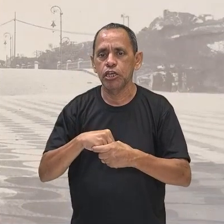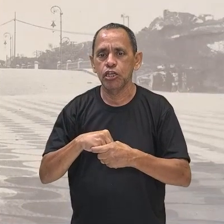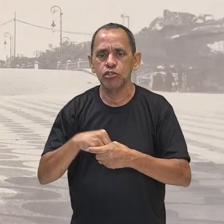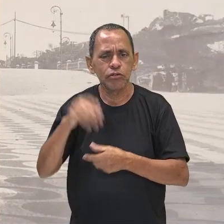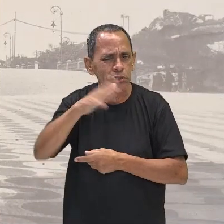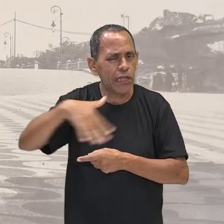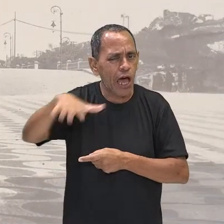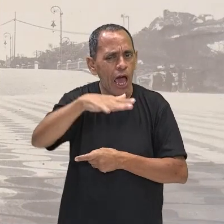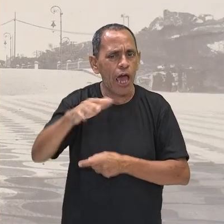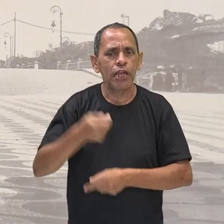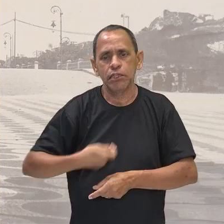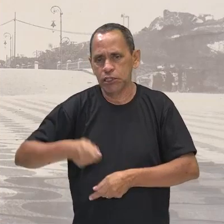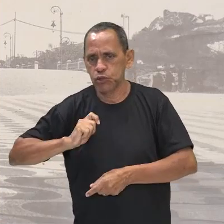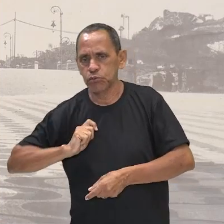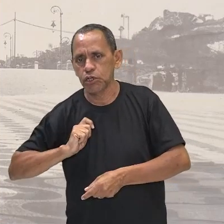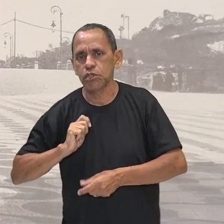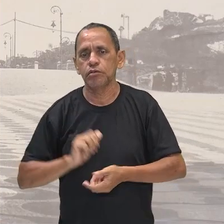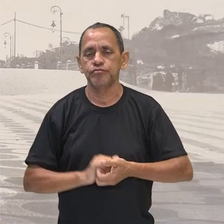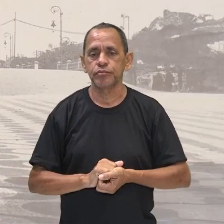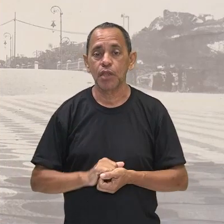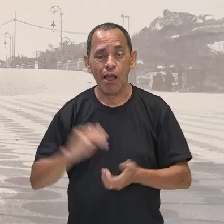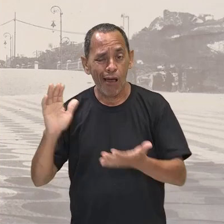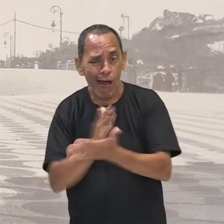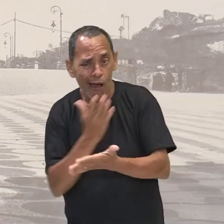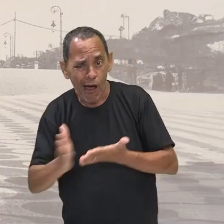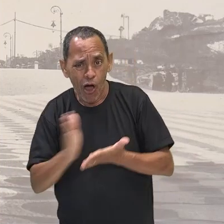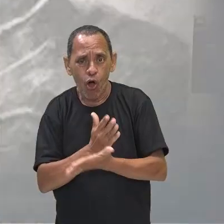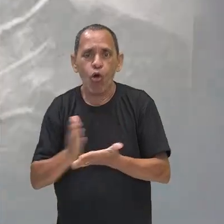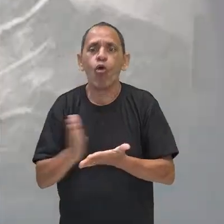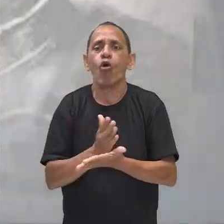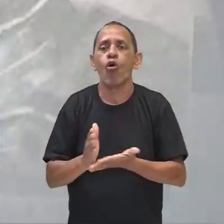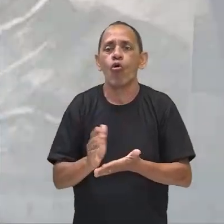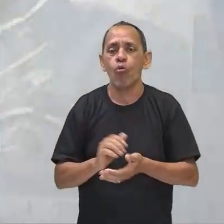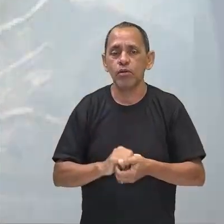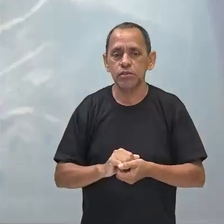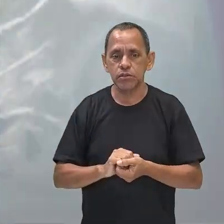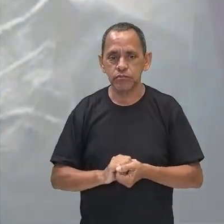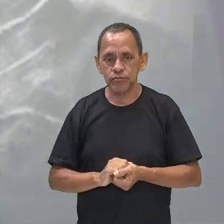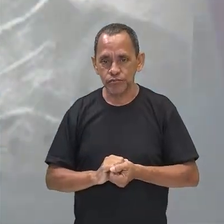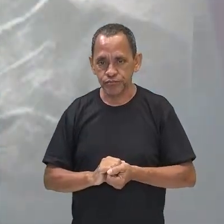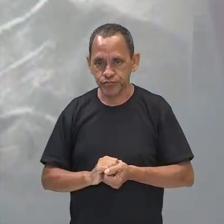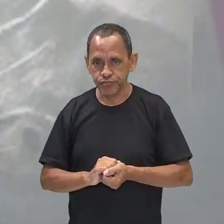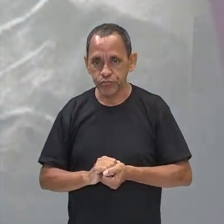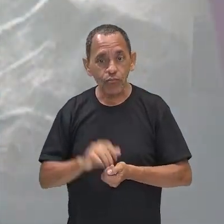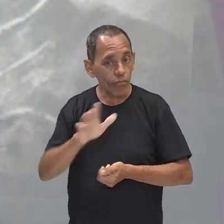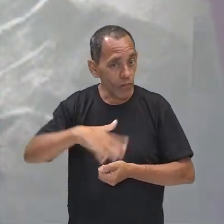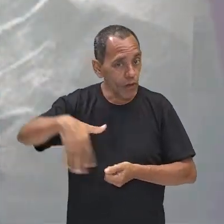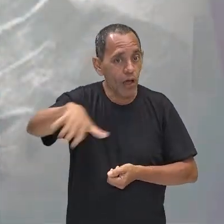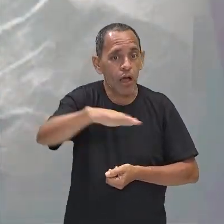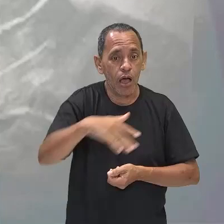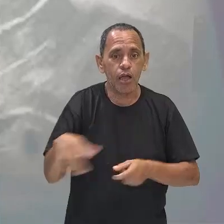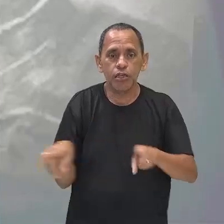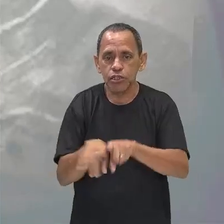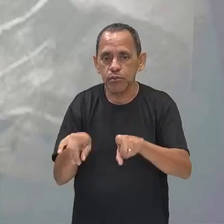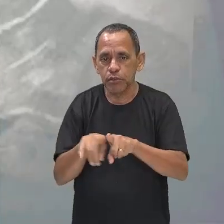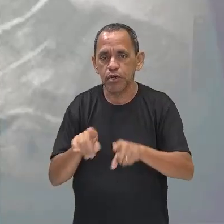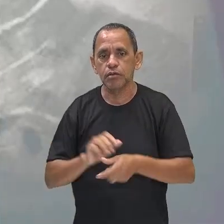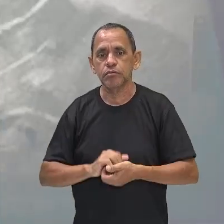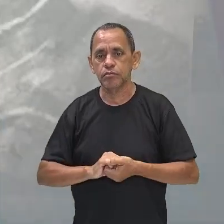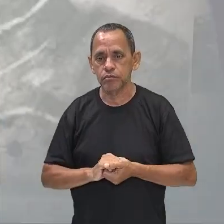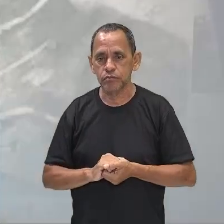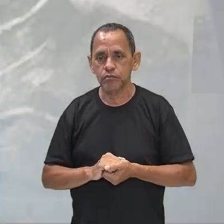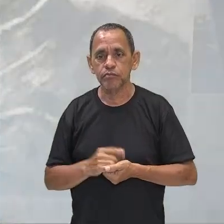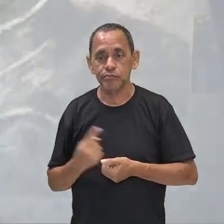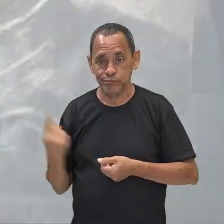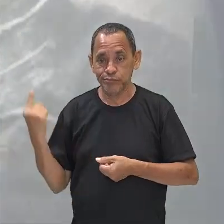expedições ibéricas tinham o objetivo de reconhecer a região. Destaco para vocês 3 deles, tá bom, gente? Lope e Aguirre,